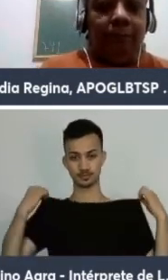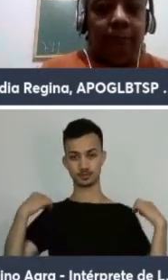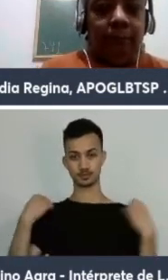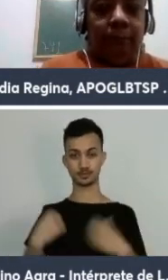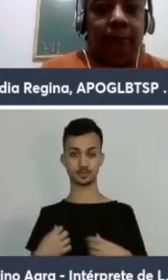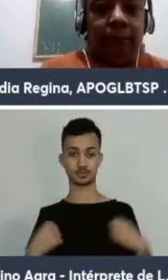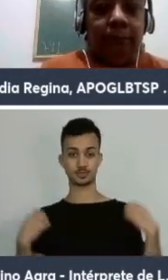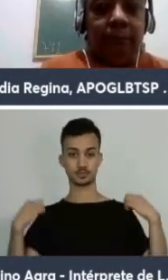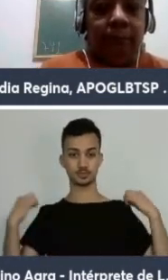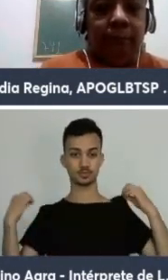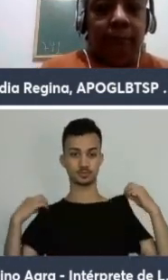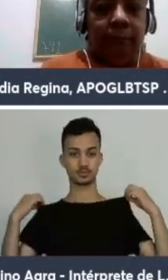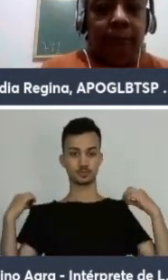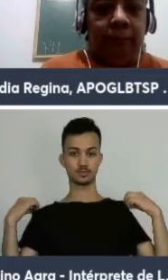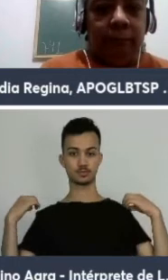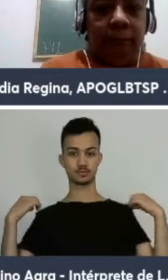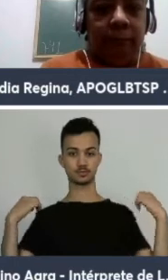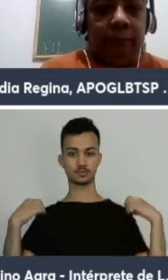Foi se